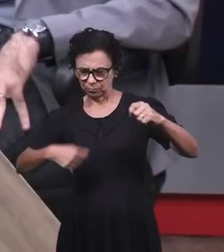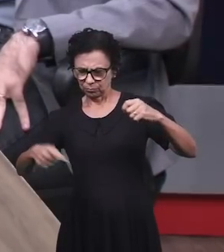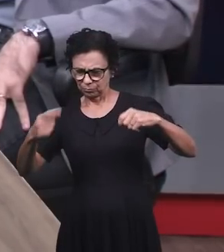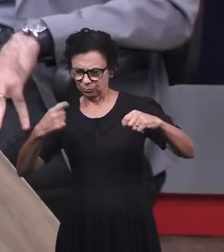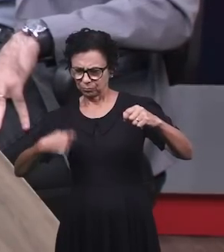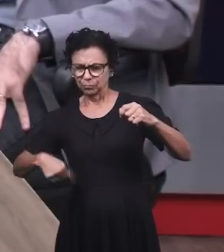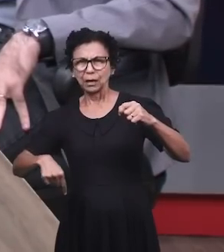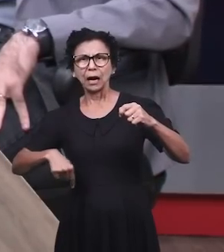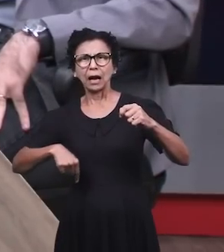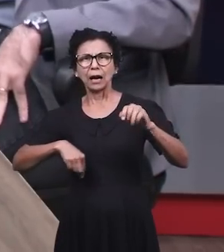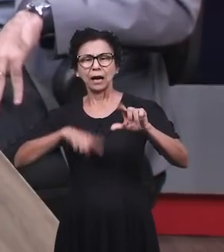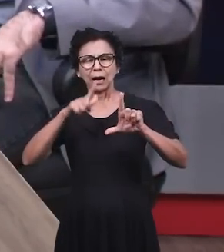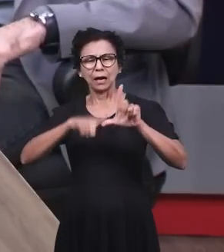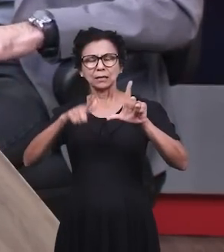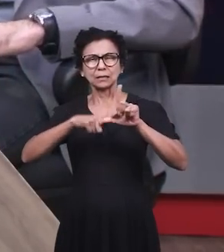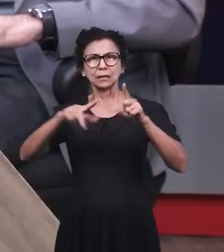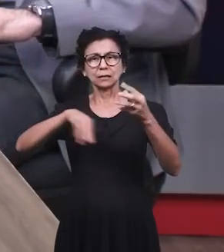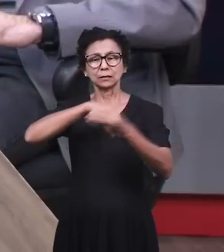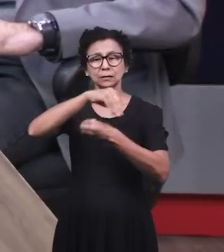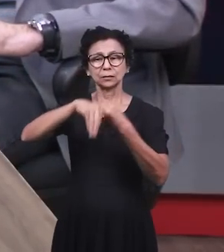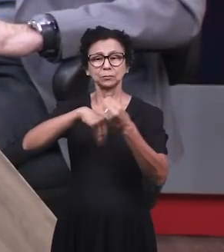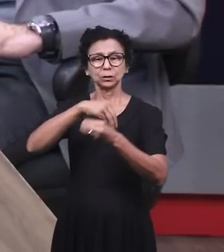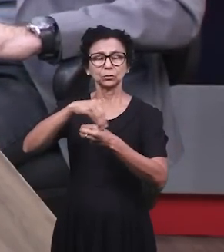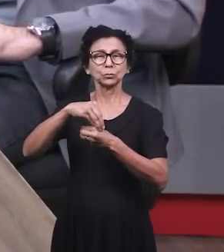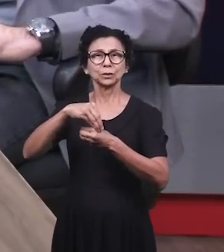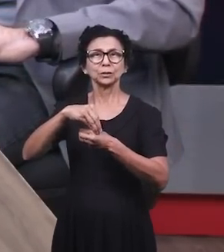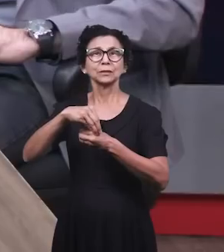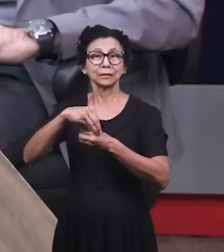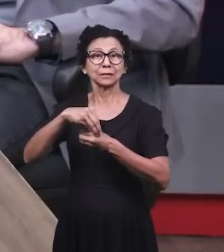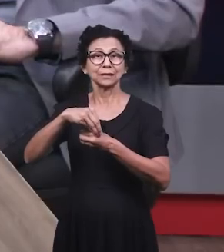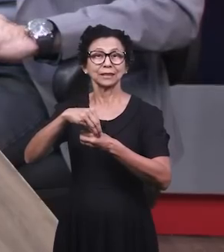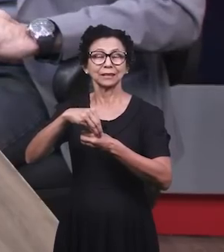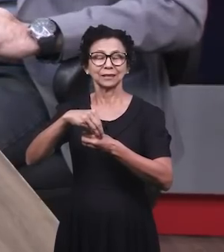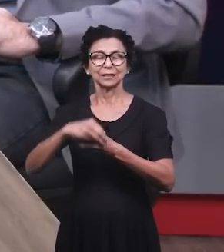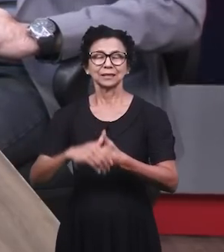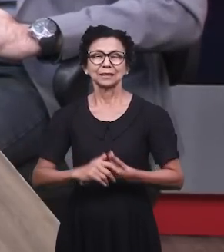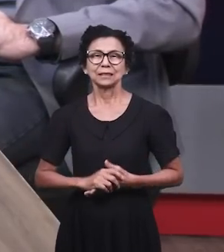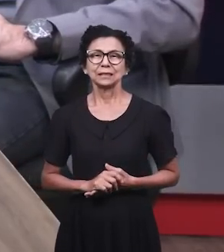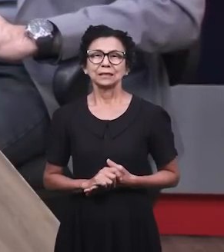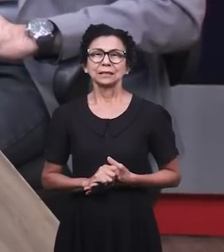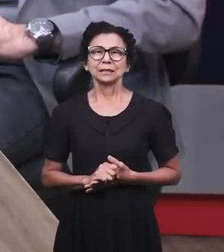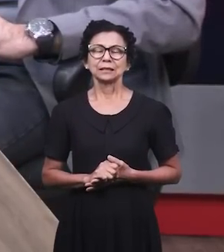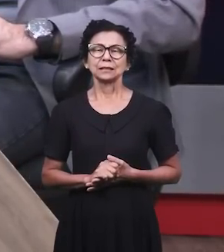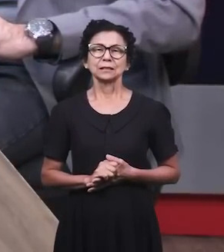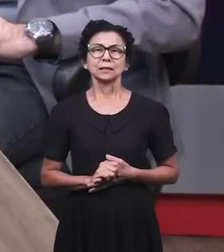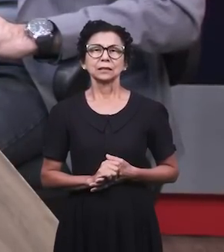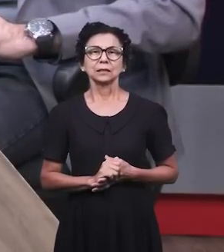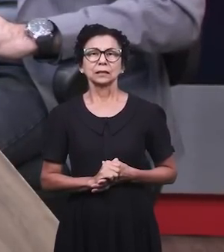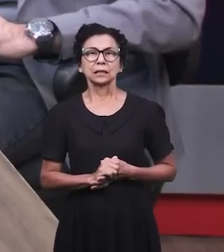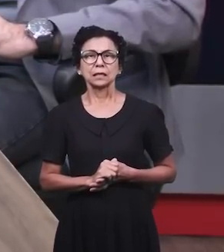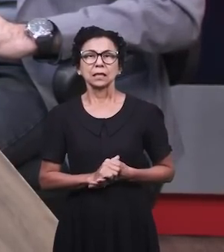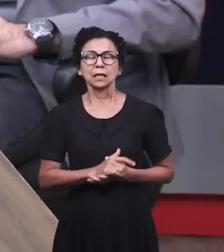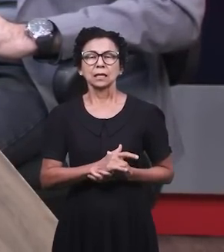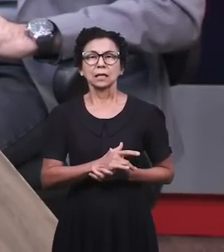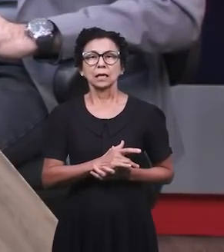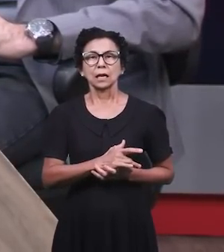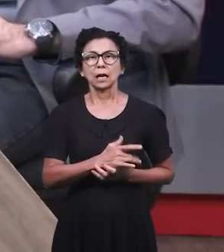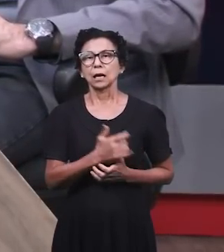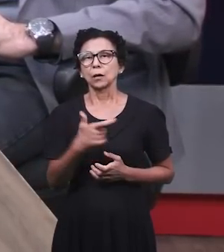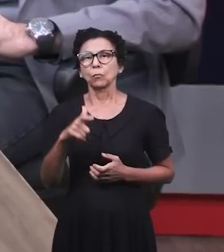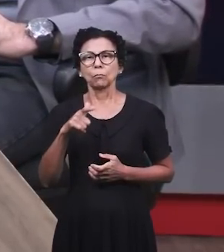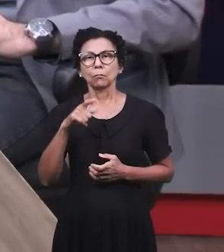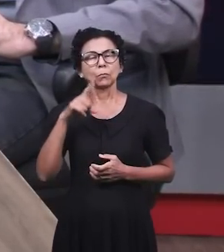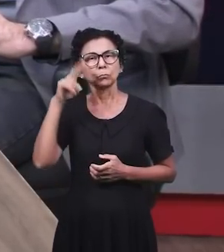sem sentido. Entendi. Né? Então, assim, essa mensagem alguém, né, pegava, levava para o outro exército,